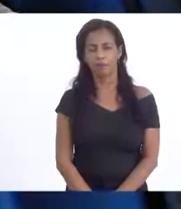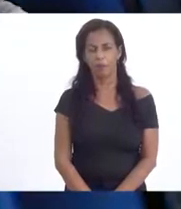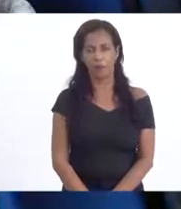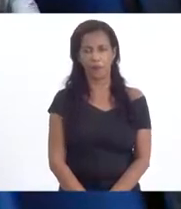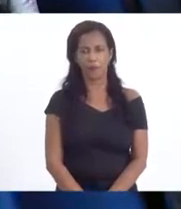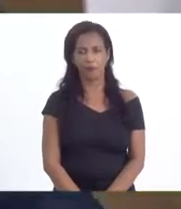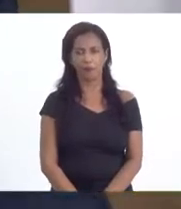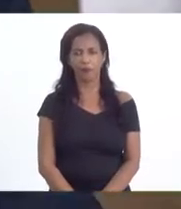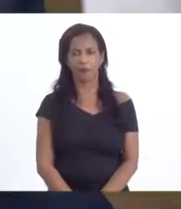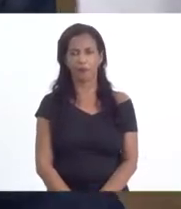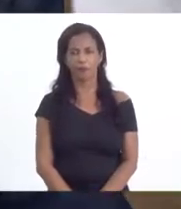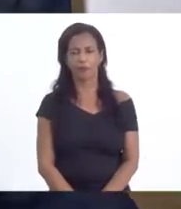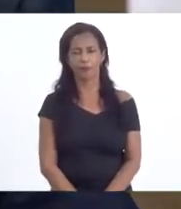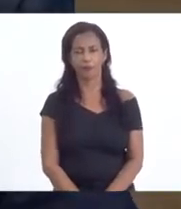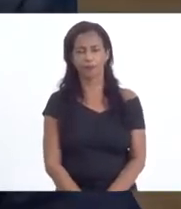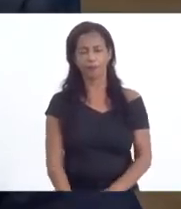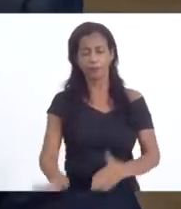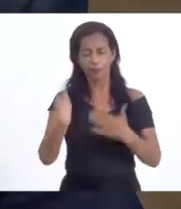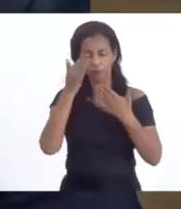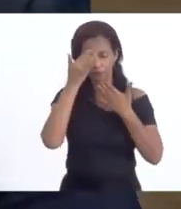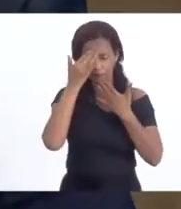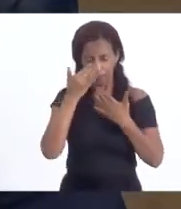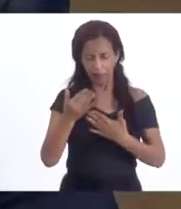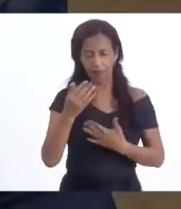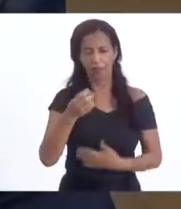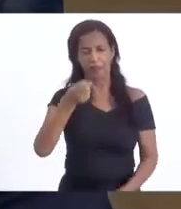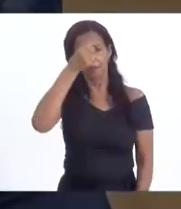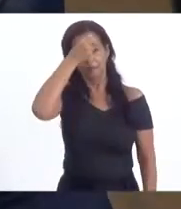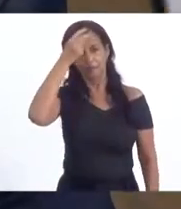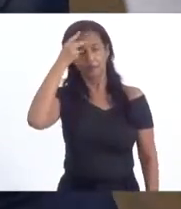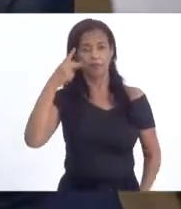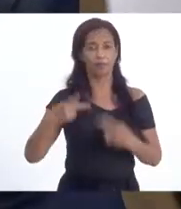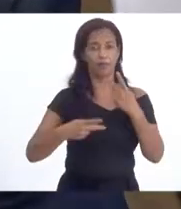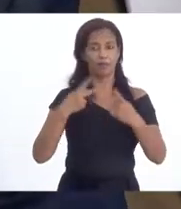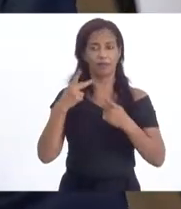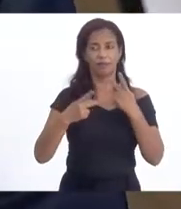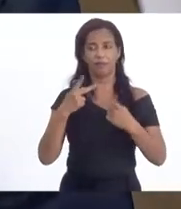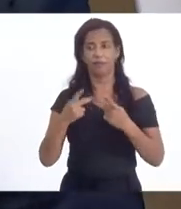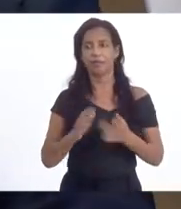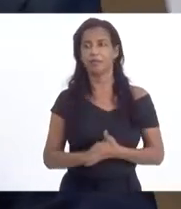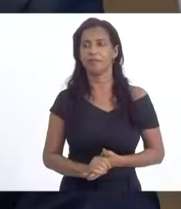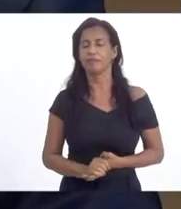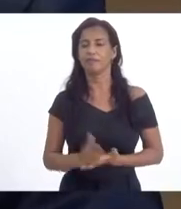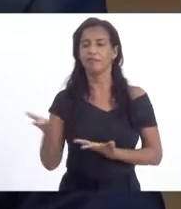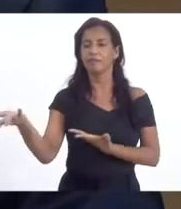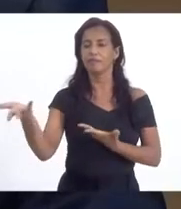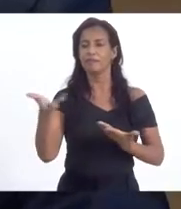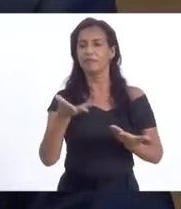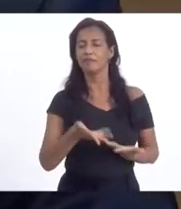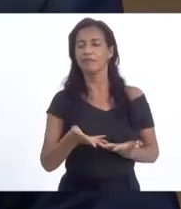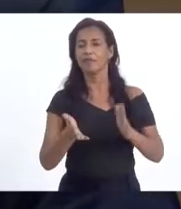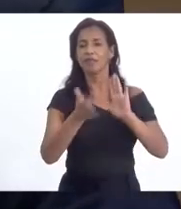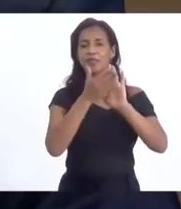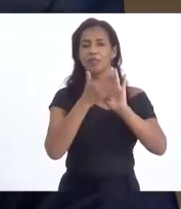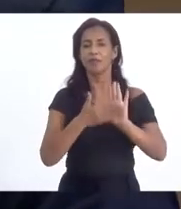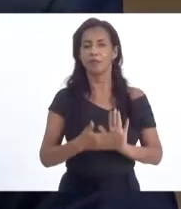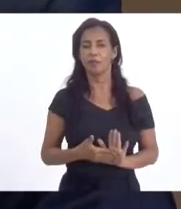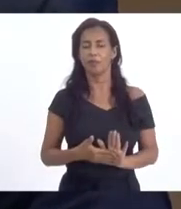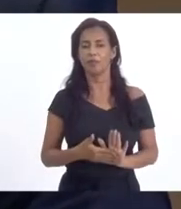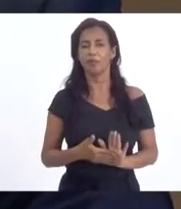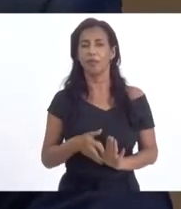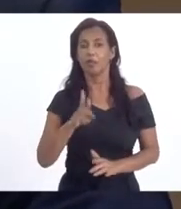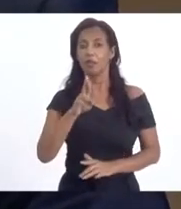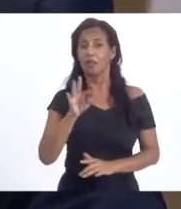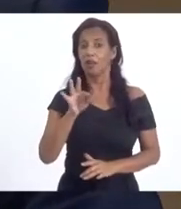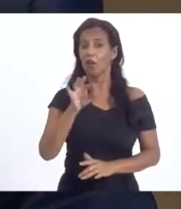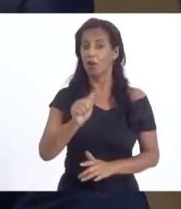Obrigada. Obrigado, prefeita, pelas palavras. Muito obrigado. Quero receber essa proposta da